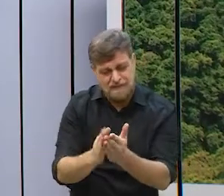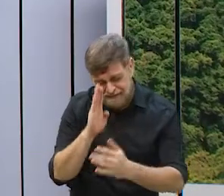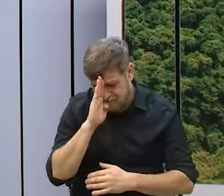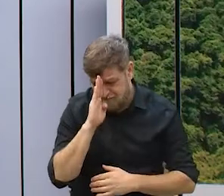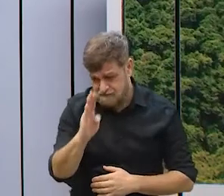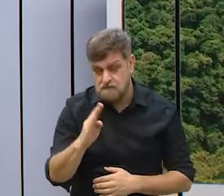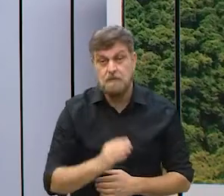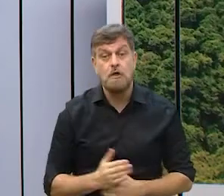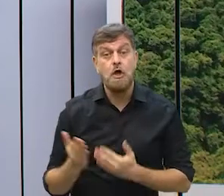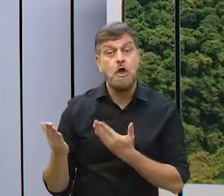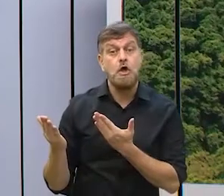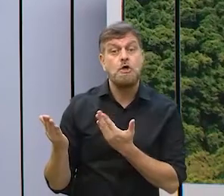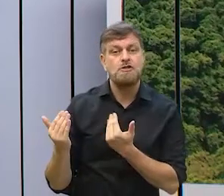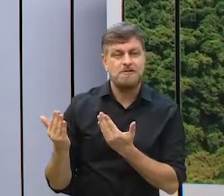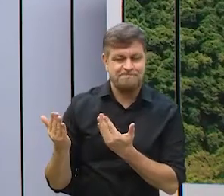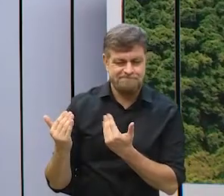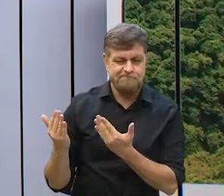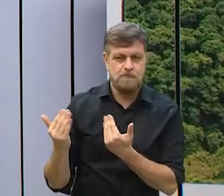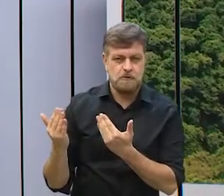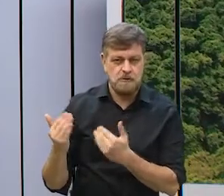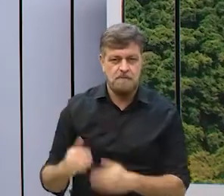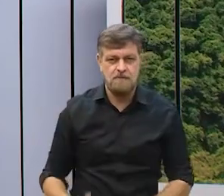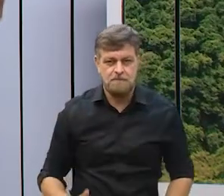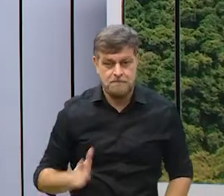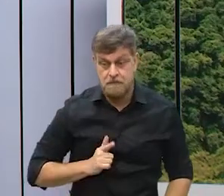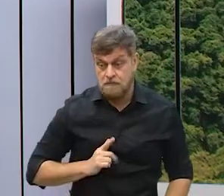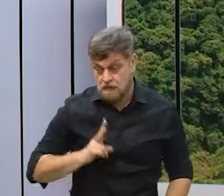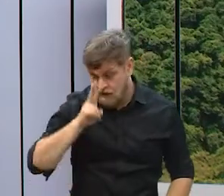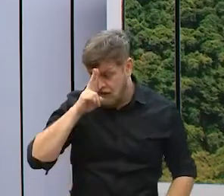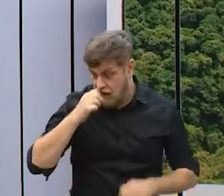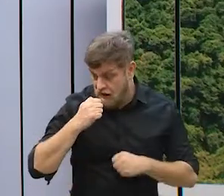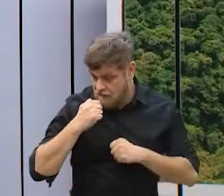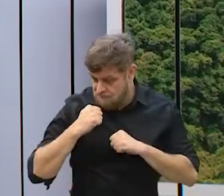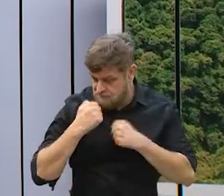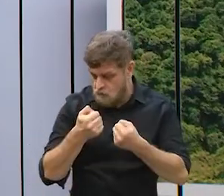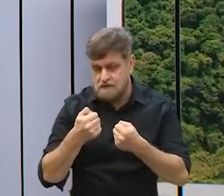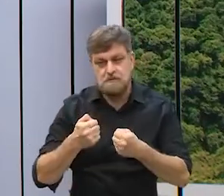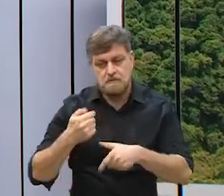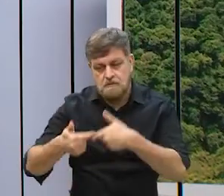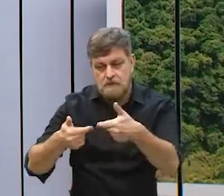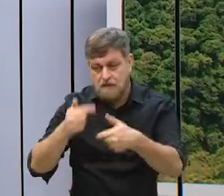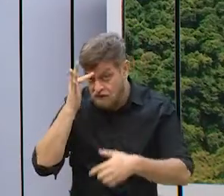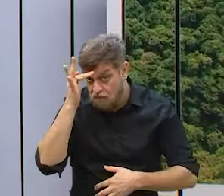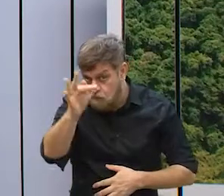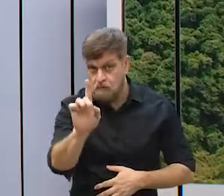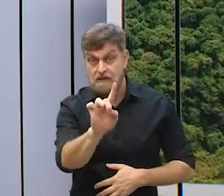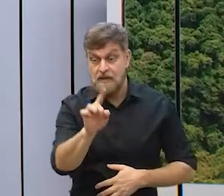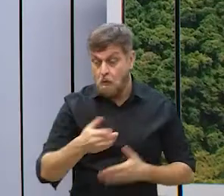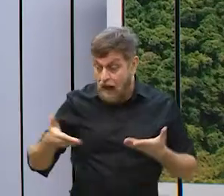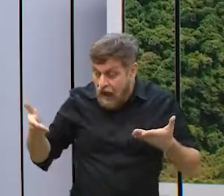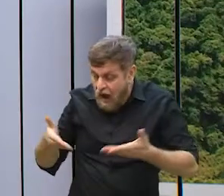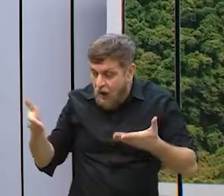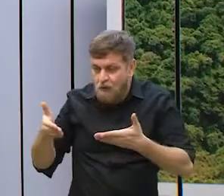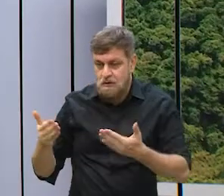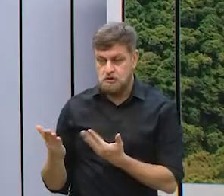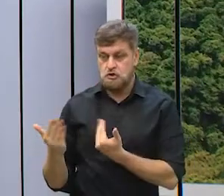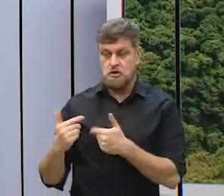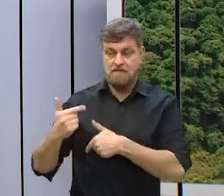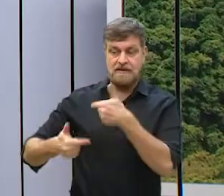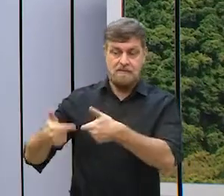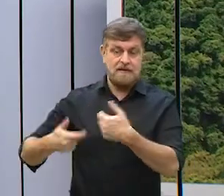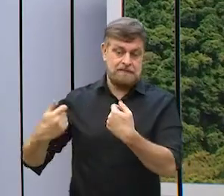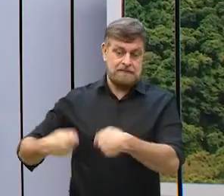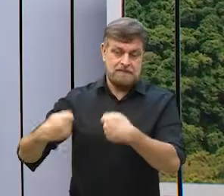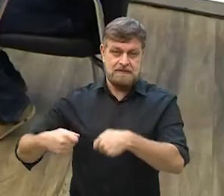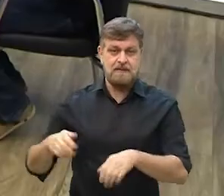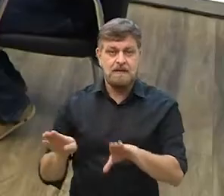principalmente, jovens, que é a força, né, que não é o futuro, é o presente. Né? Então, exato. Inclusive, em